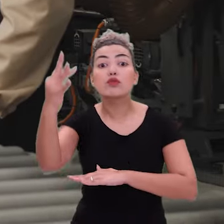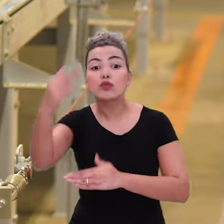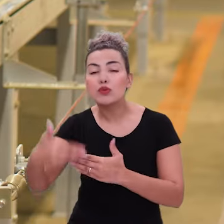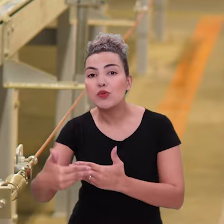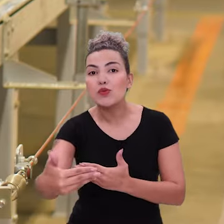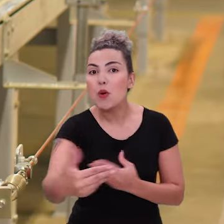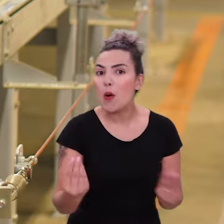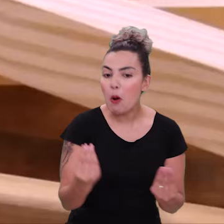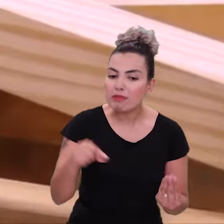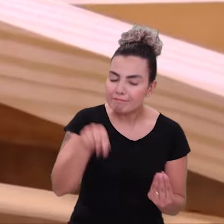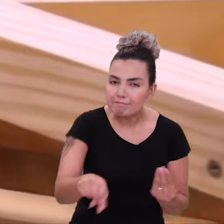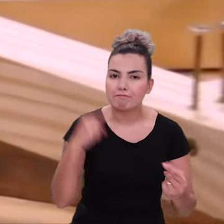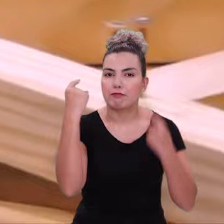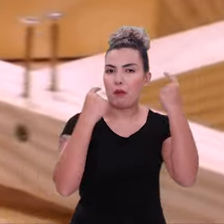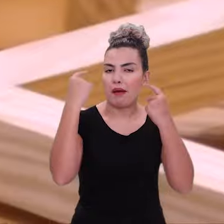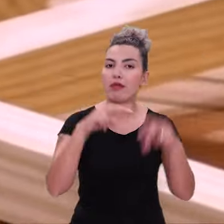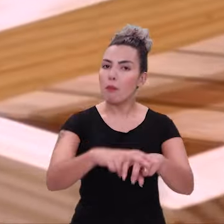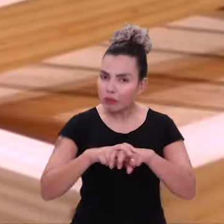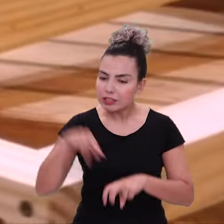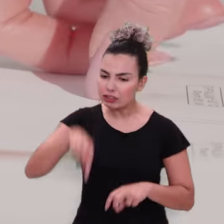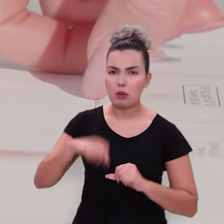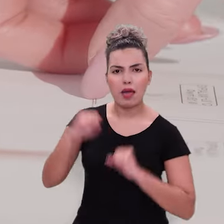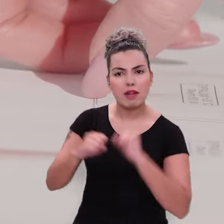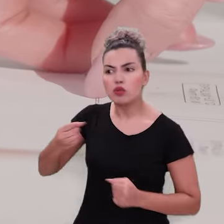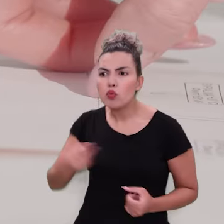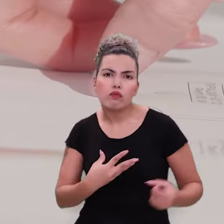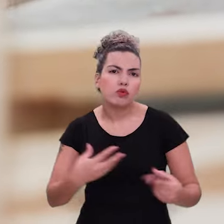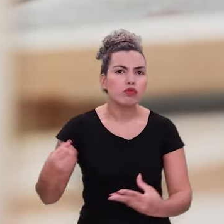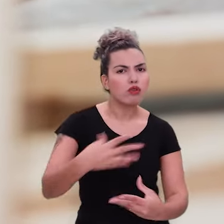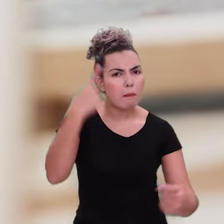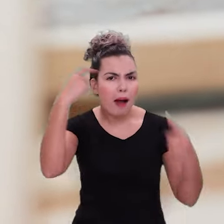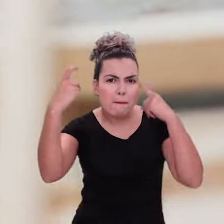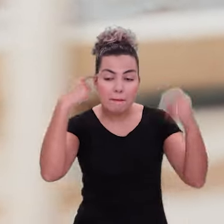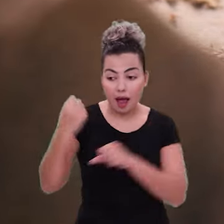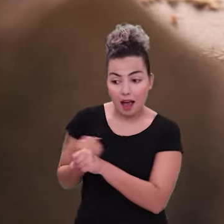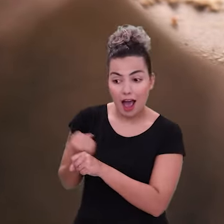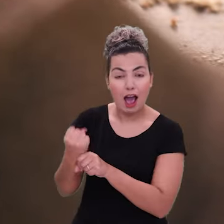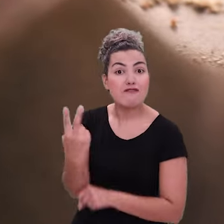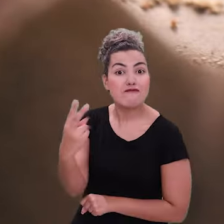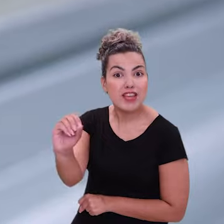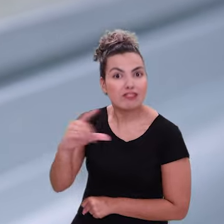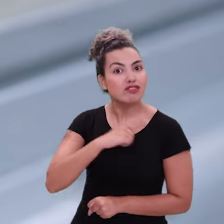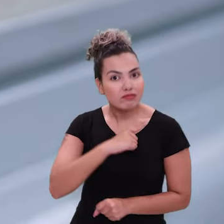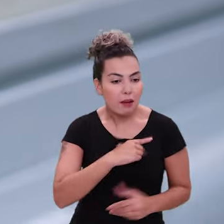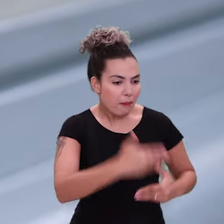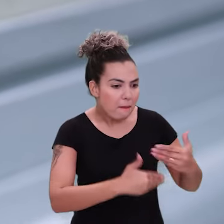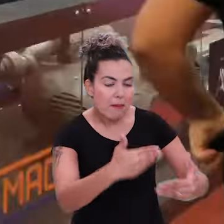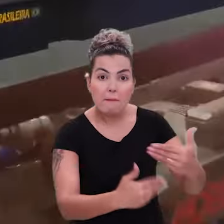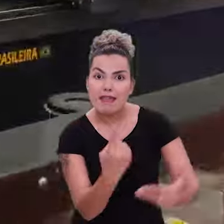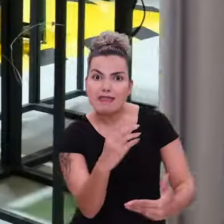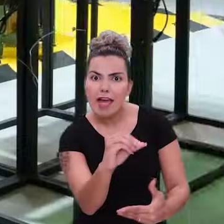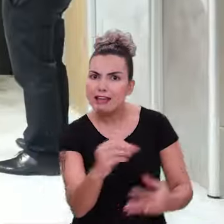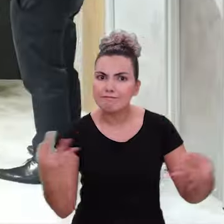no futuro. Por isso, a Formobile se reinventa, marcando 20 anos e 10 edições bem-sucedidas.